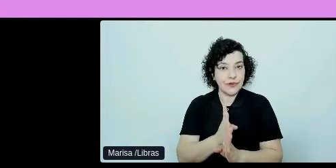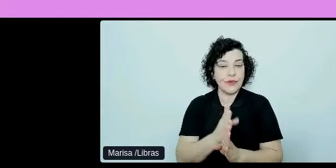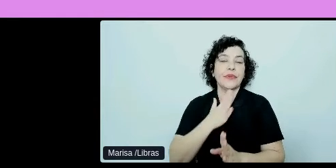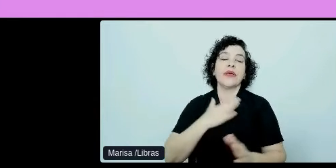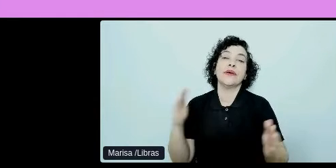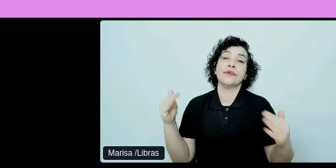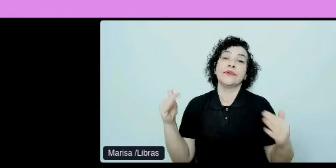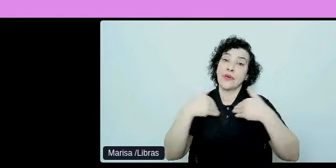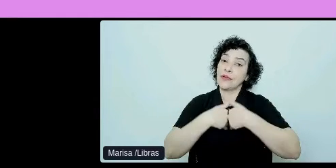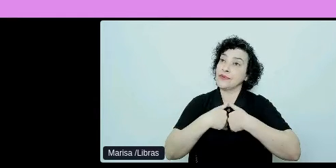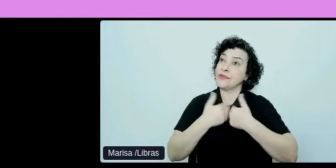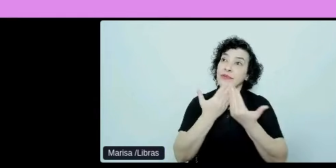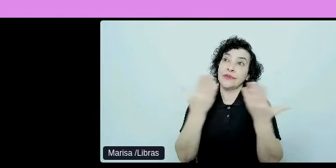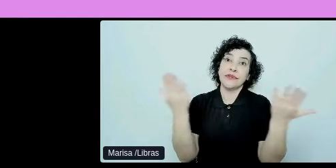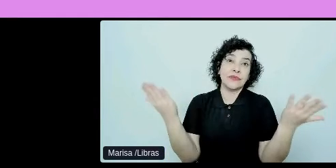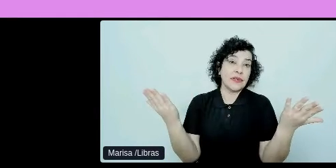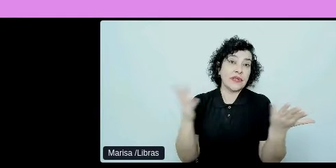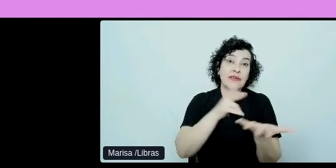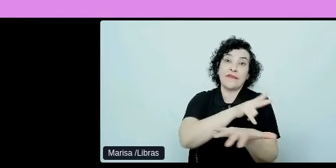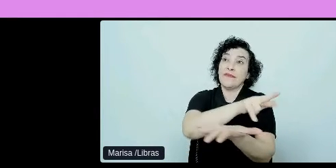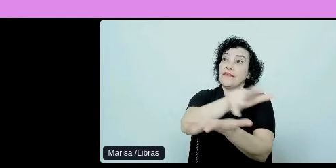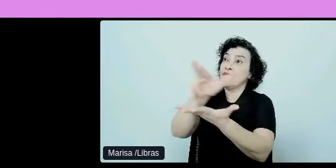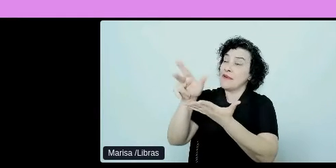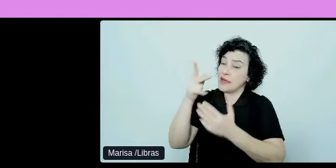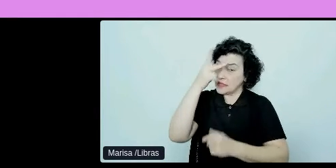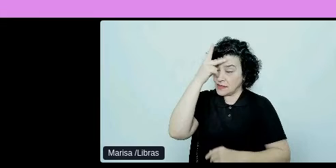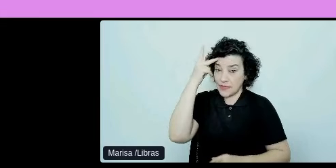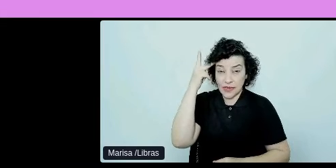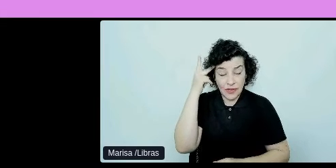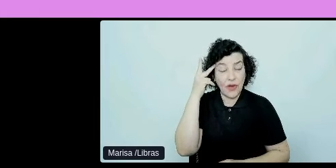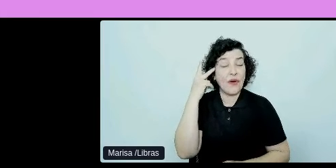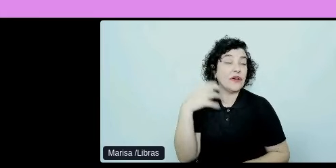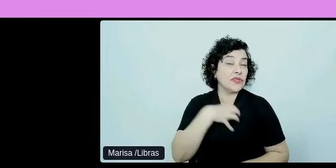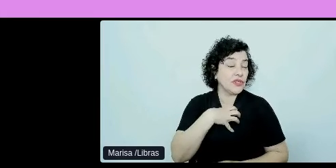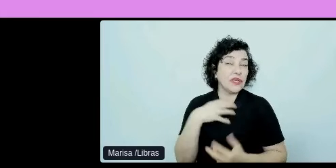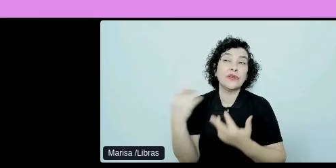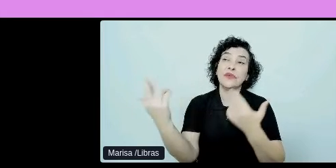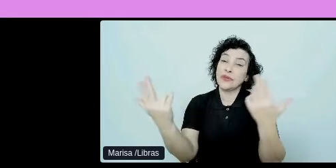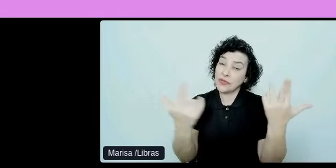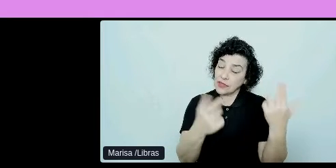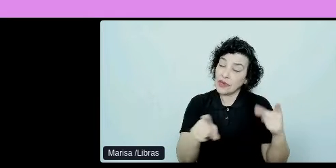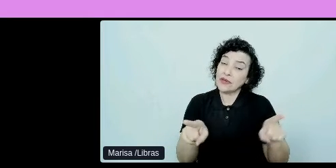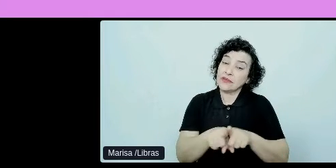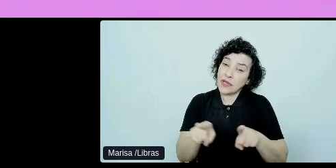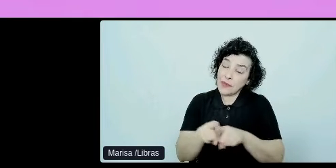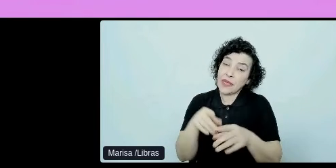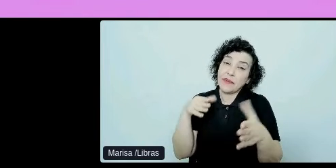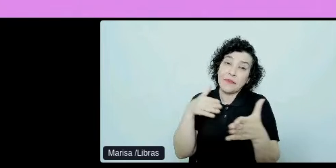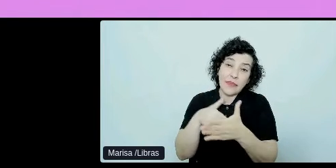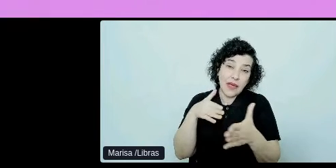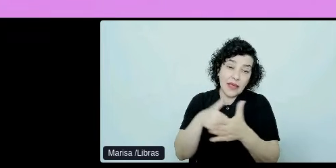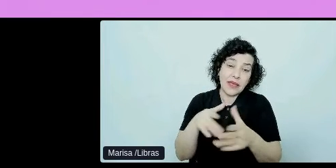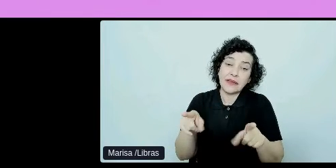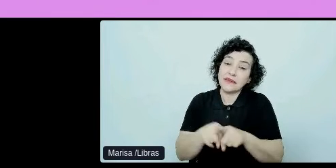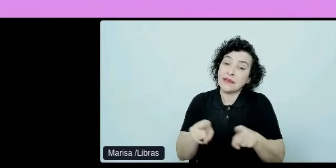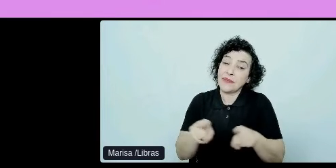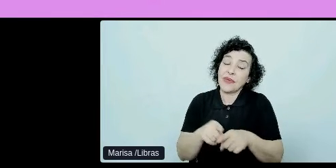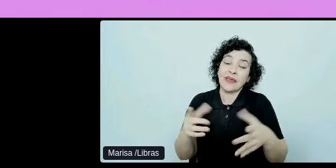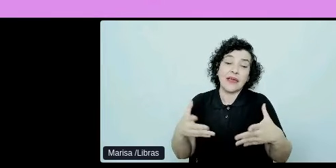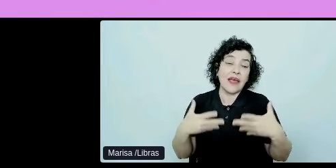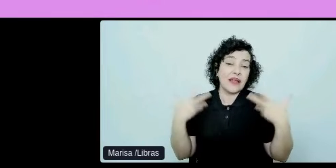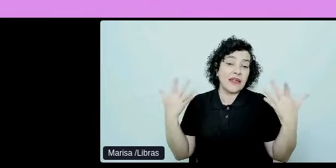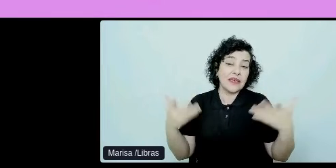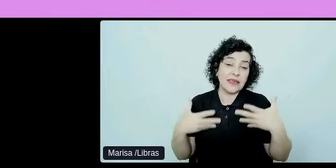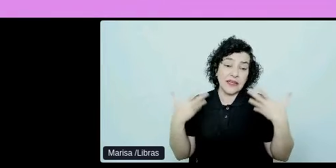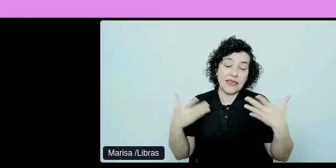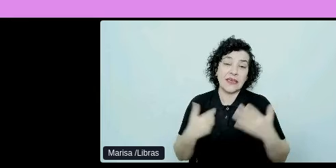que é que nem você, que te entende, que passa pelas mesmas dificuldades e que passa também pelas mesmas alegrias e belezas que vem disso tudo.